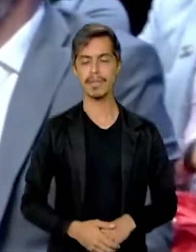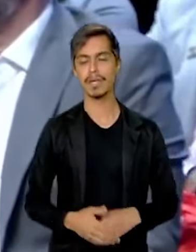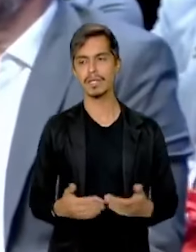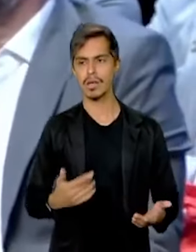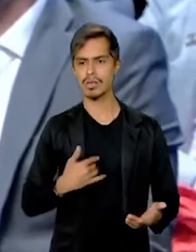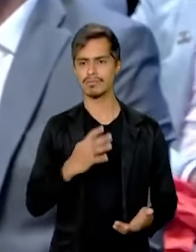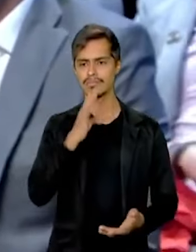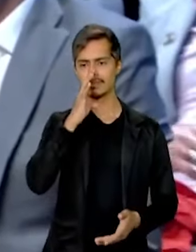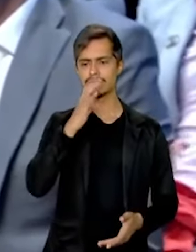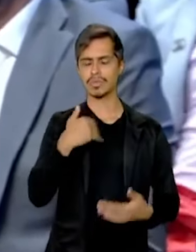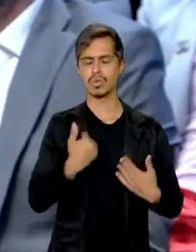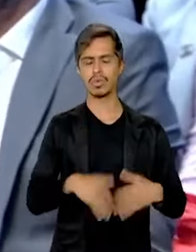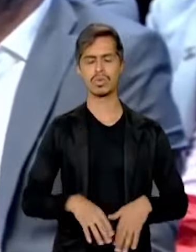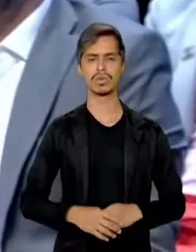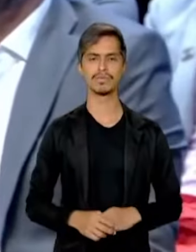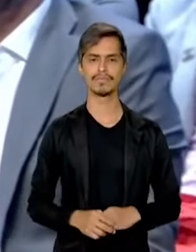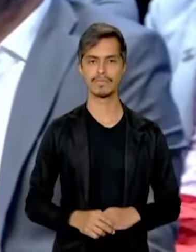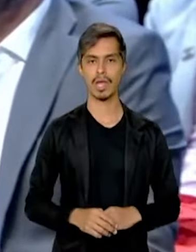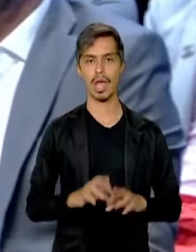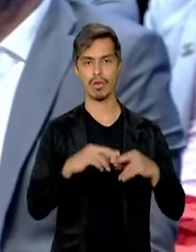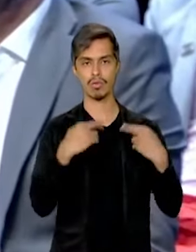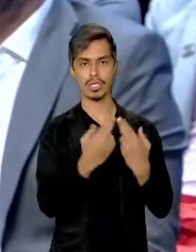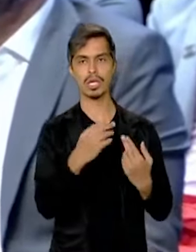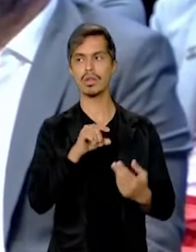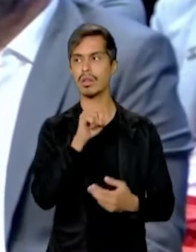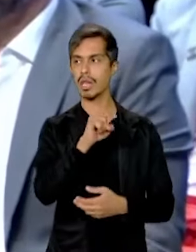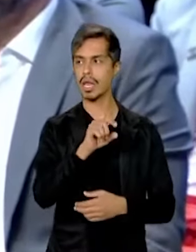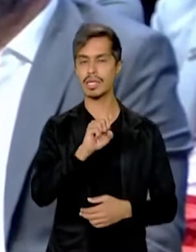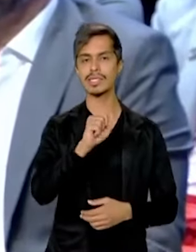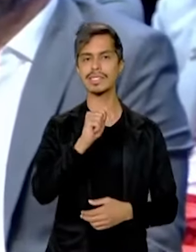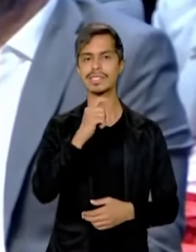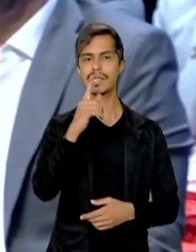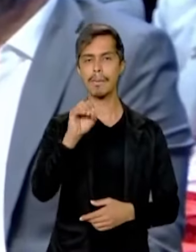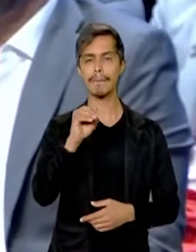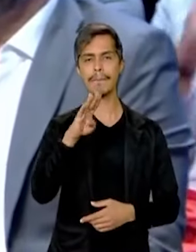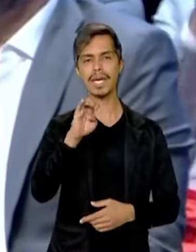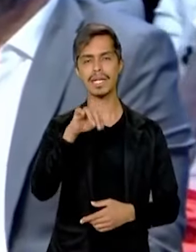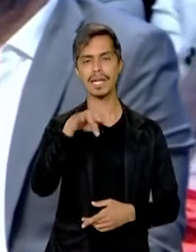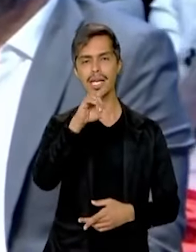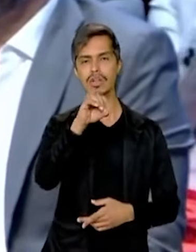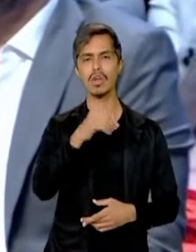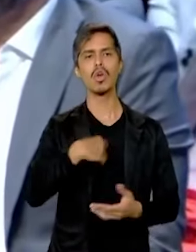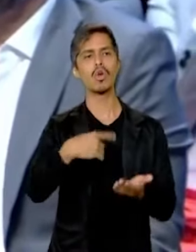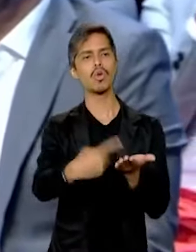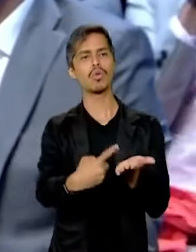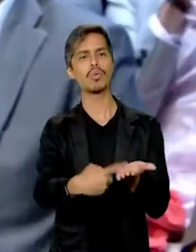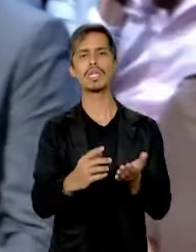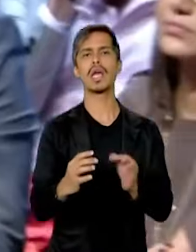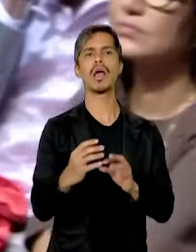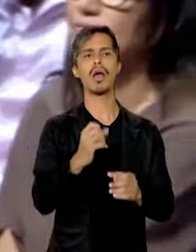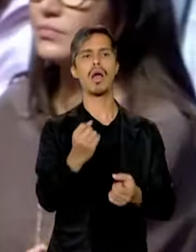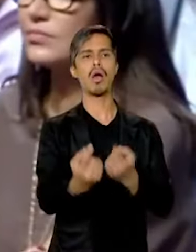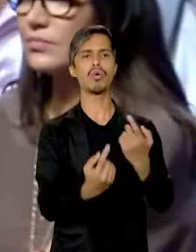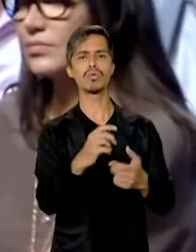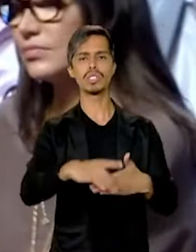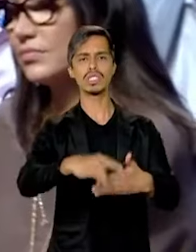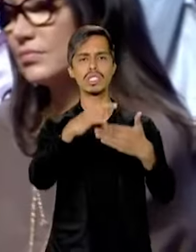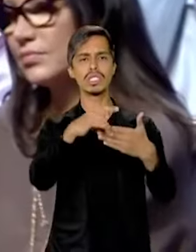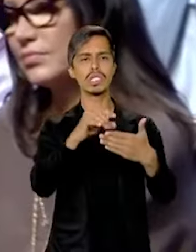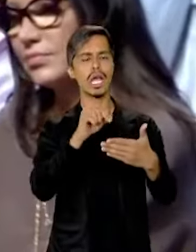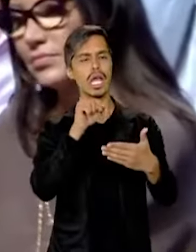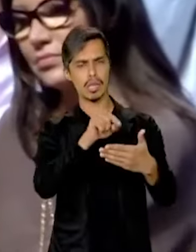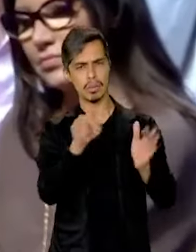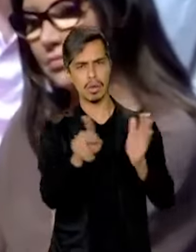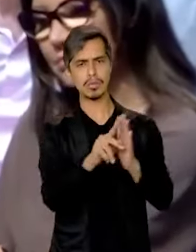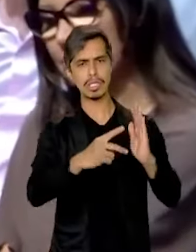Então, eu fiz uma reunião em São Bernardo, convoquei alguns dirigentes sindicais e foi a primeira vez que eu